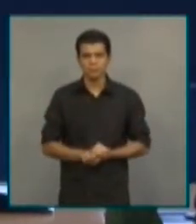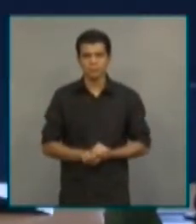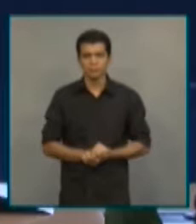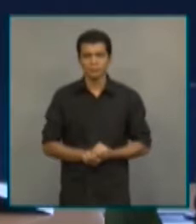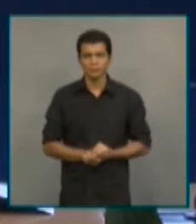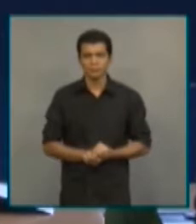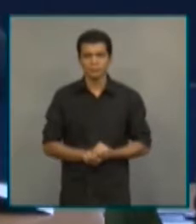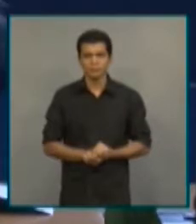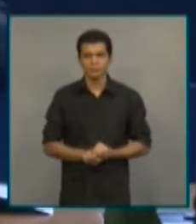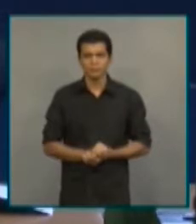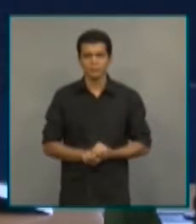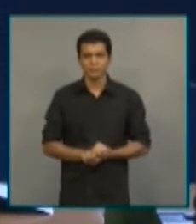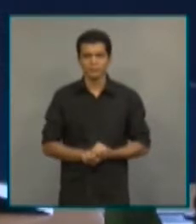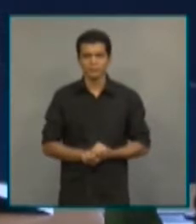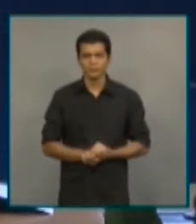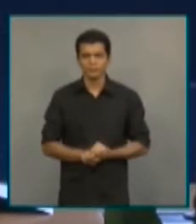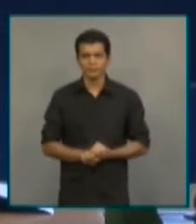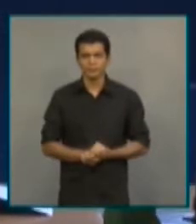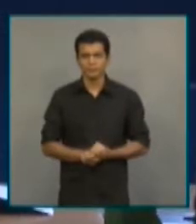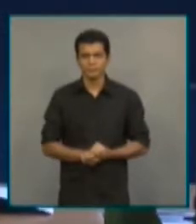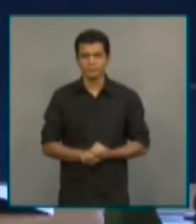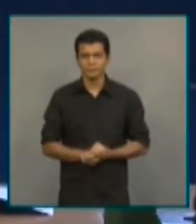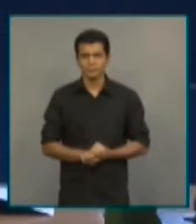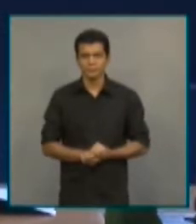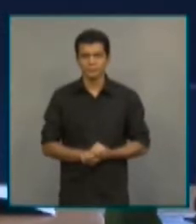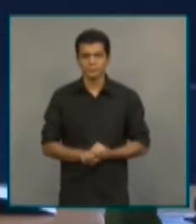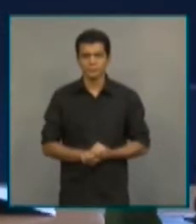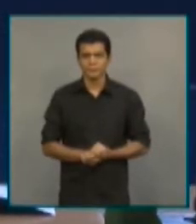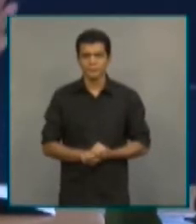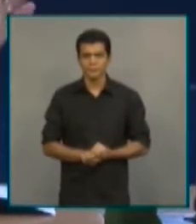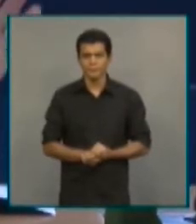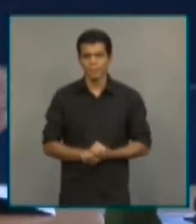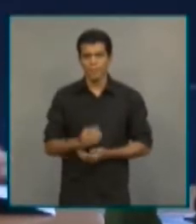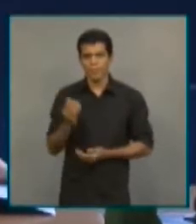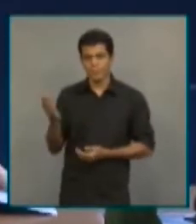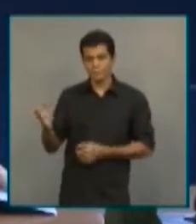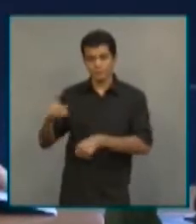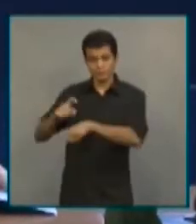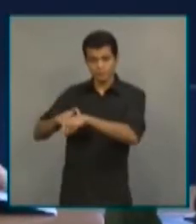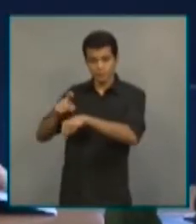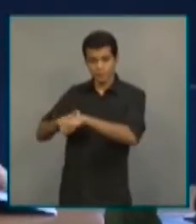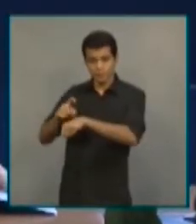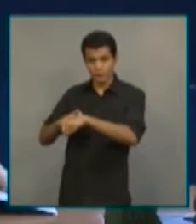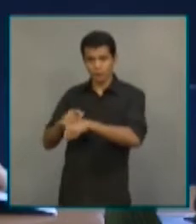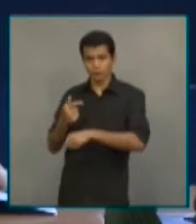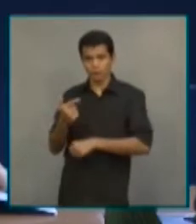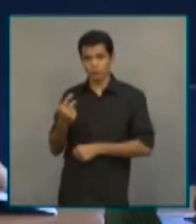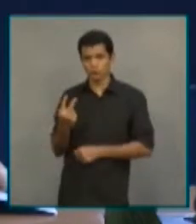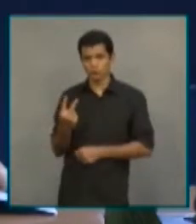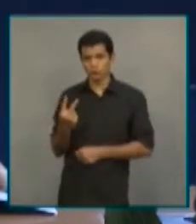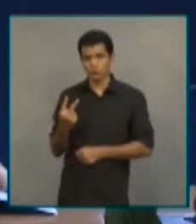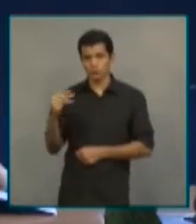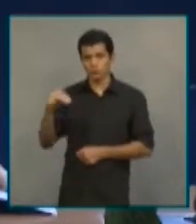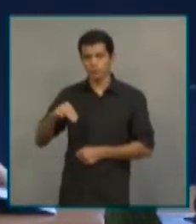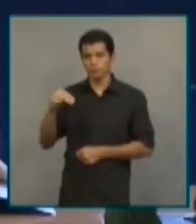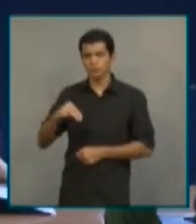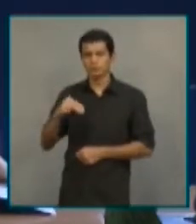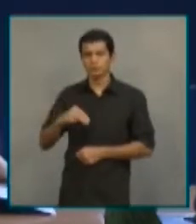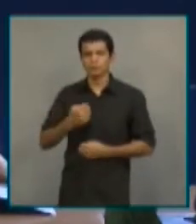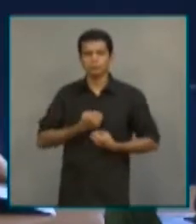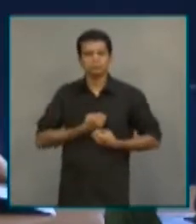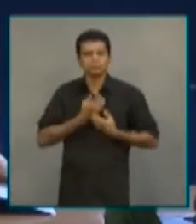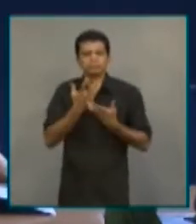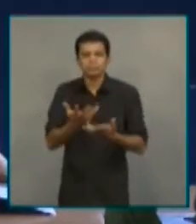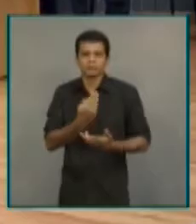Vossa Senhoria, candidato Luiz Antônio Lima, terá 2 minutos para se apresentar.